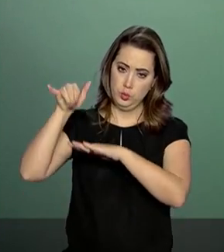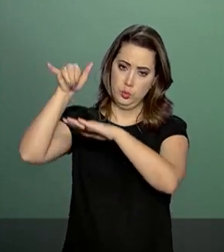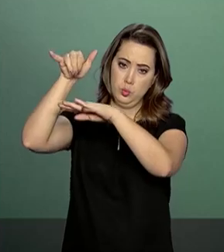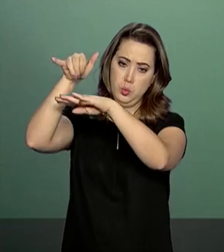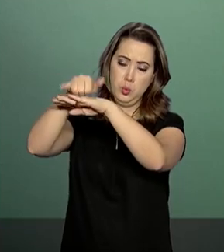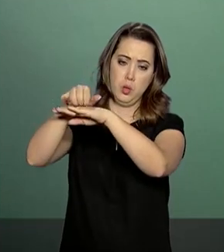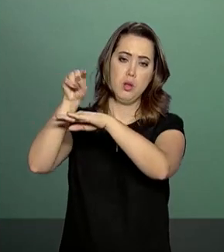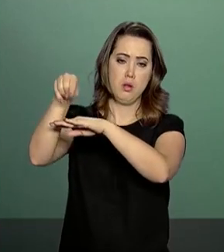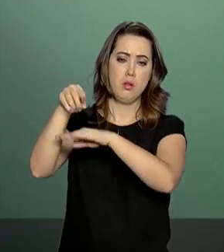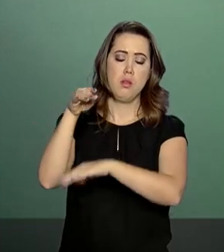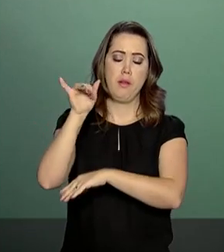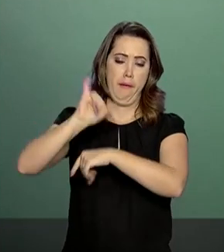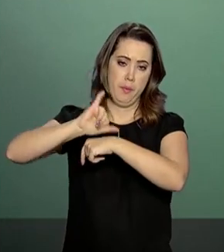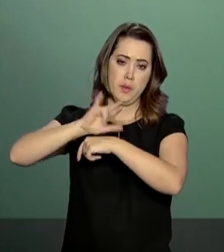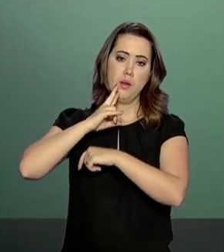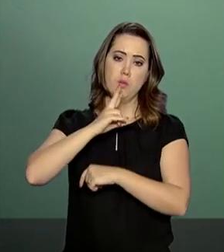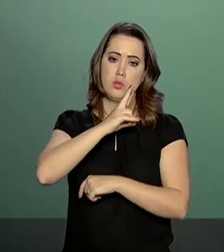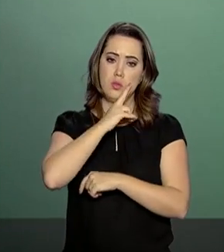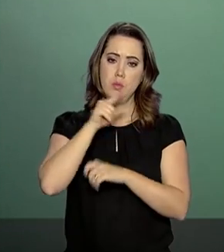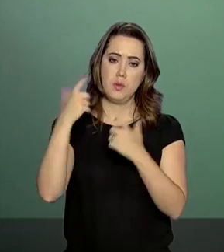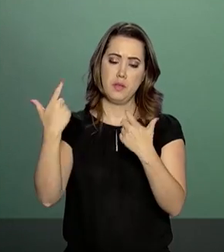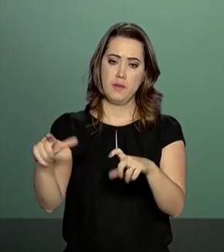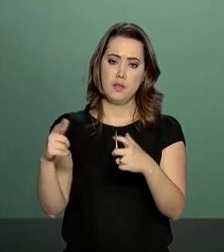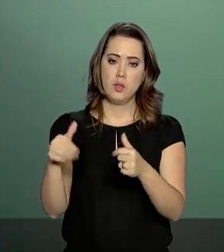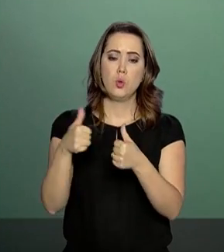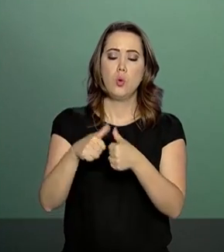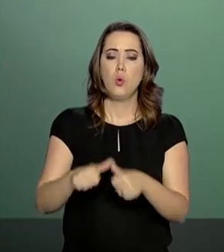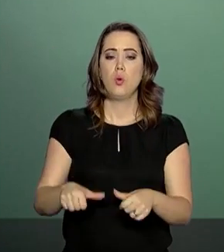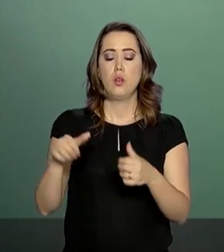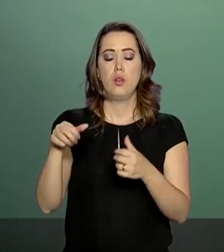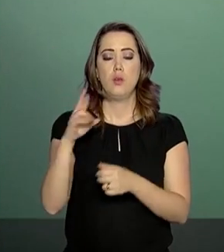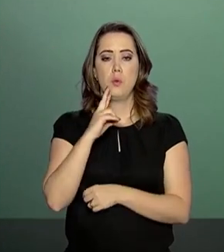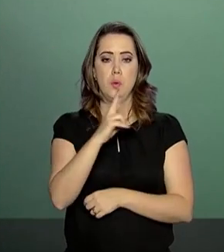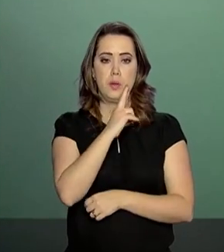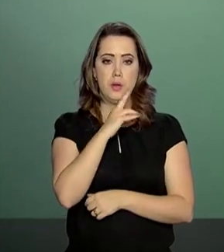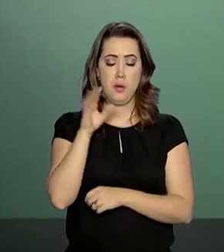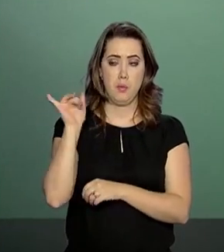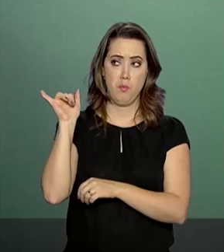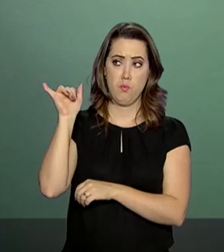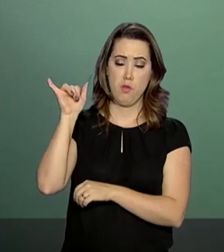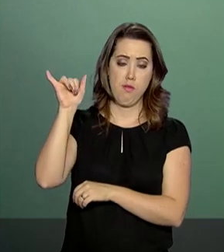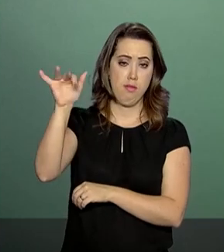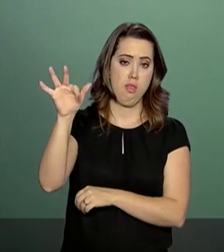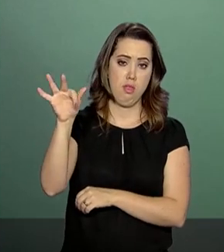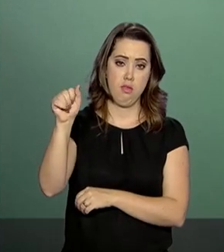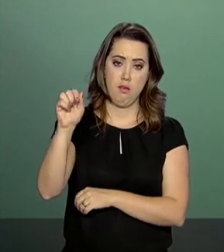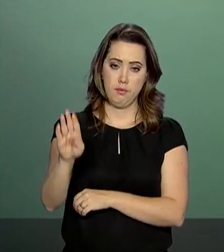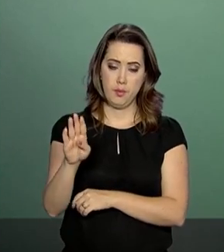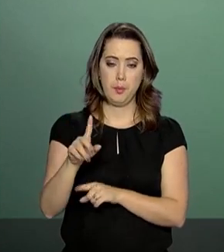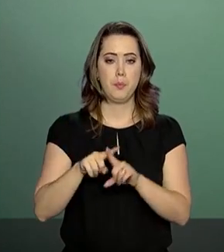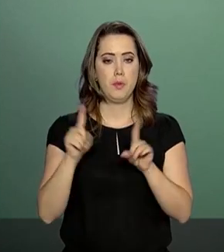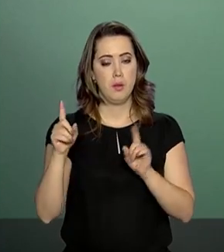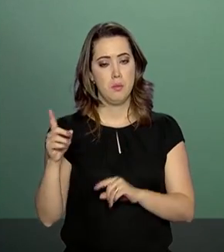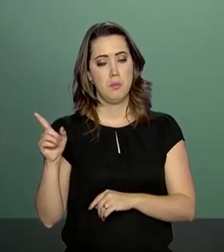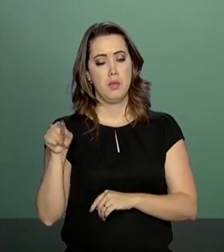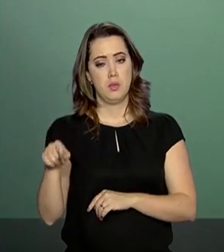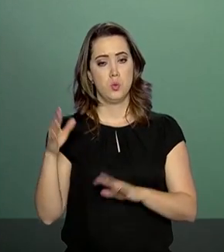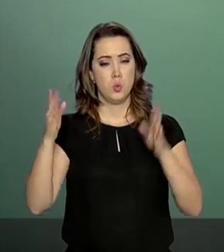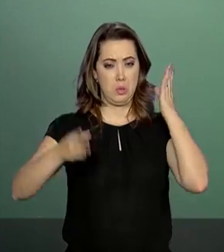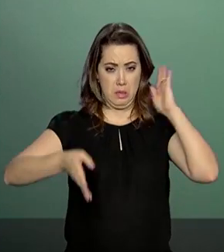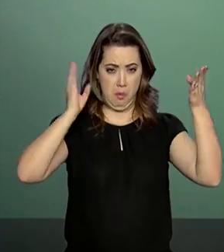permanecerá lá no que nós chamamos alass é a base aérea de Roraima o deslocamento dos caminhões para a fronteira